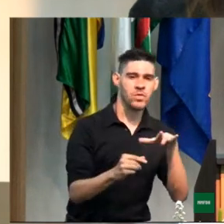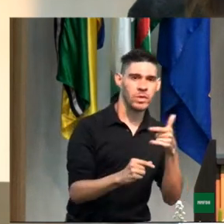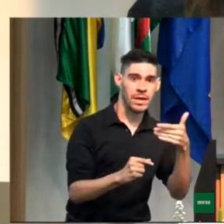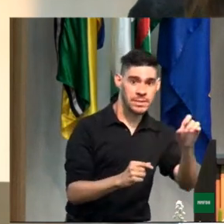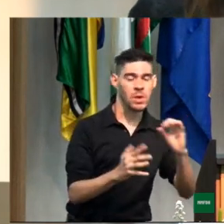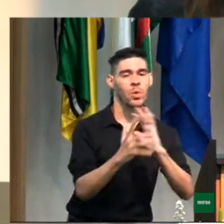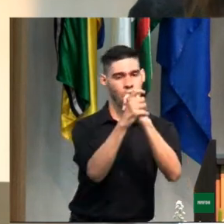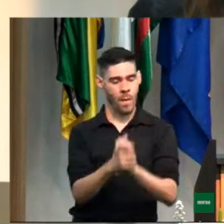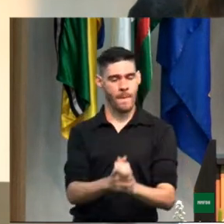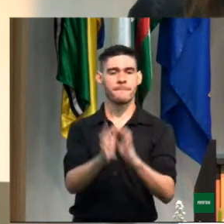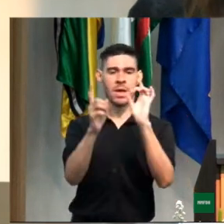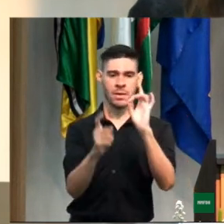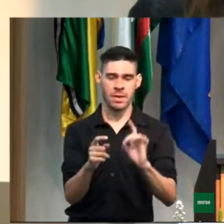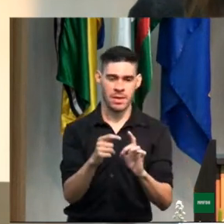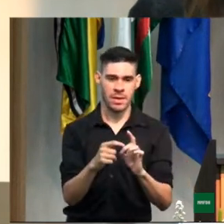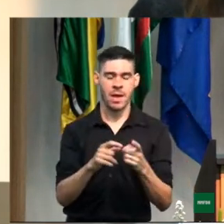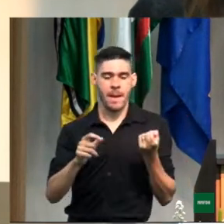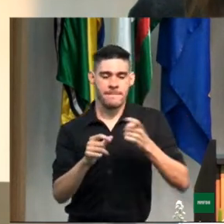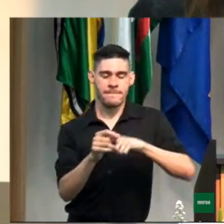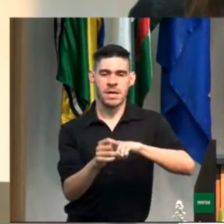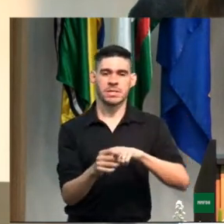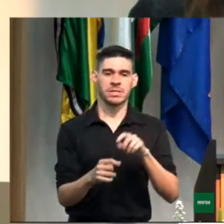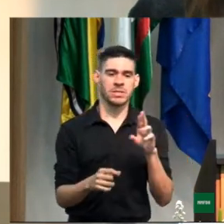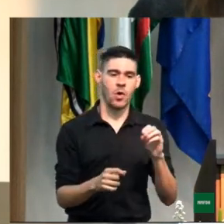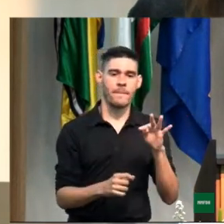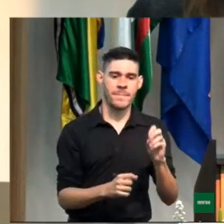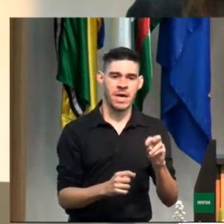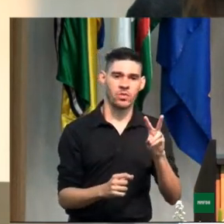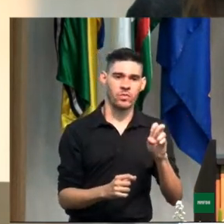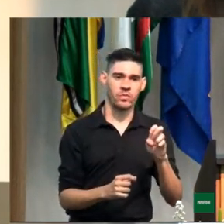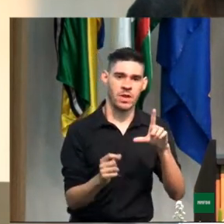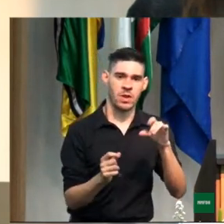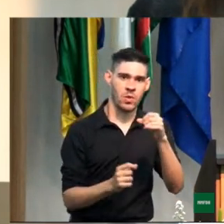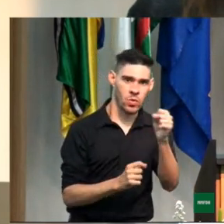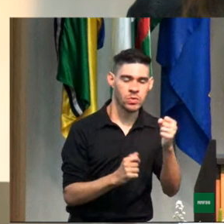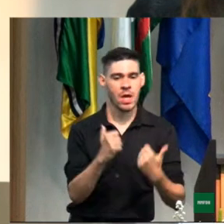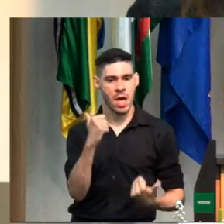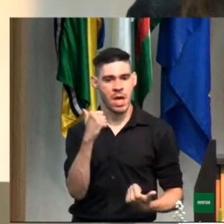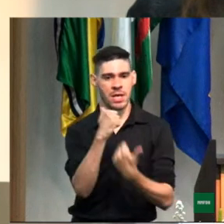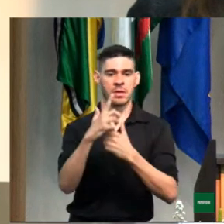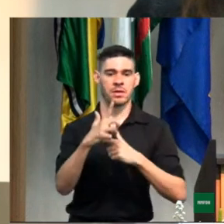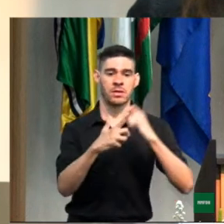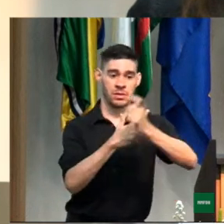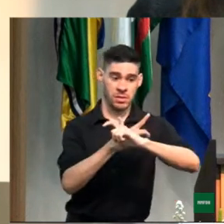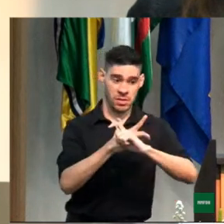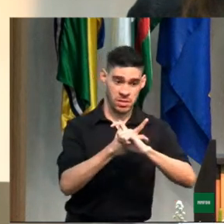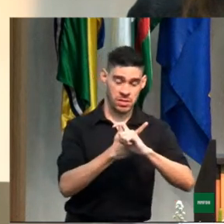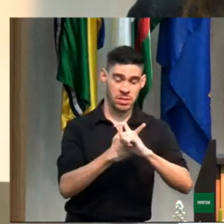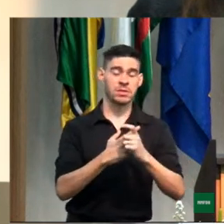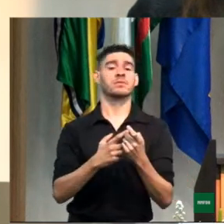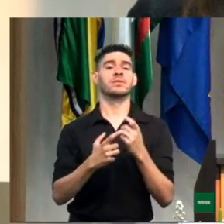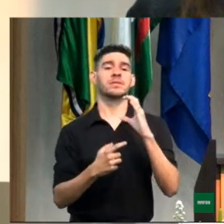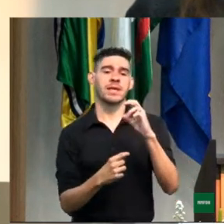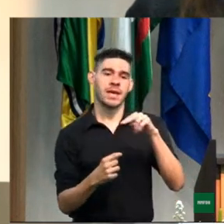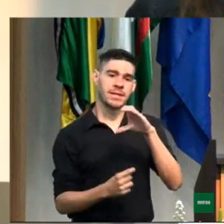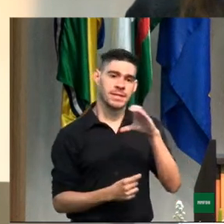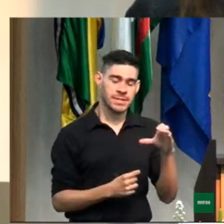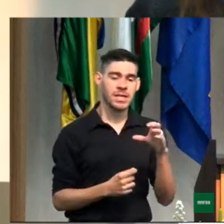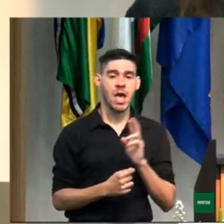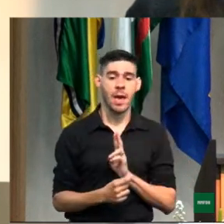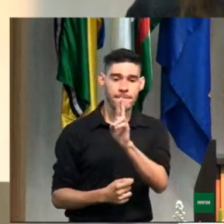aqui nosso parceiro Roberto Veloso, assessor executivo da CNC, representando o presidente